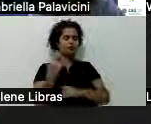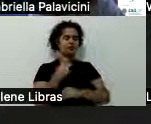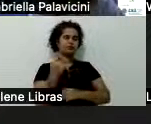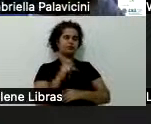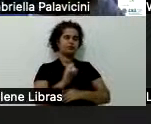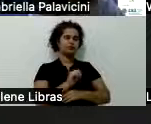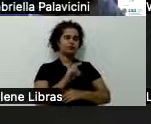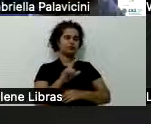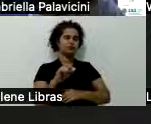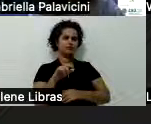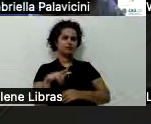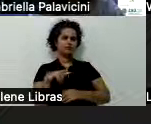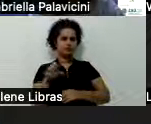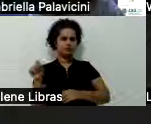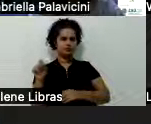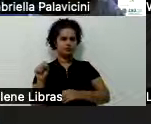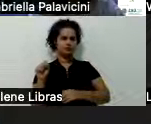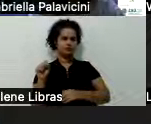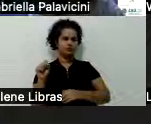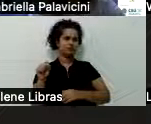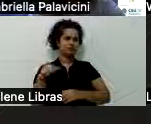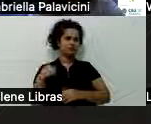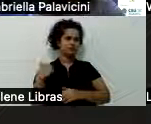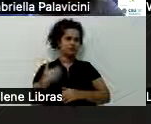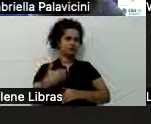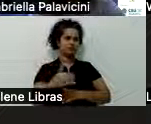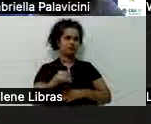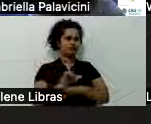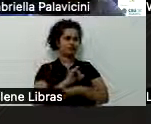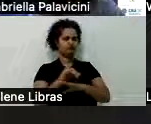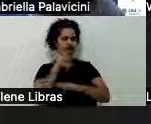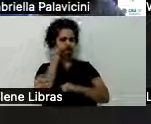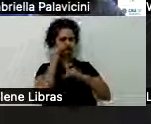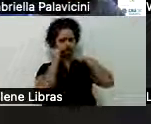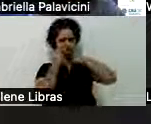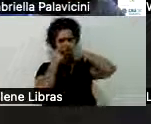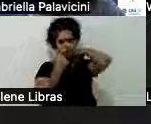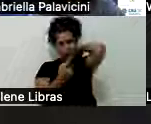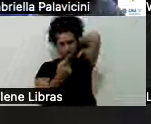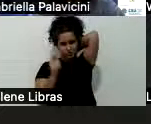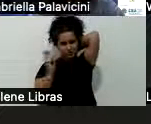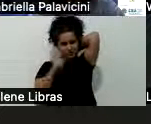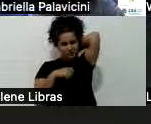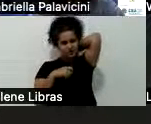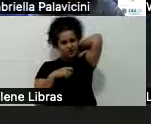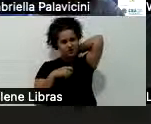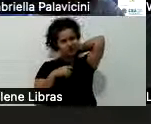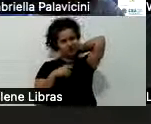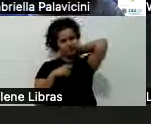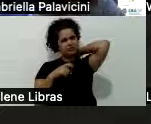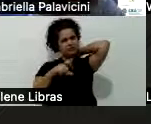foi a superia piloto, no Poblenou. Dá para ver aqui como esse cruzamento era antes, quando ele,